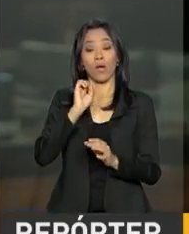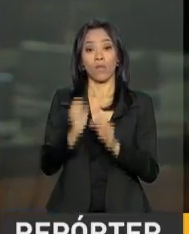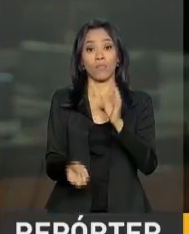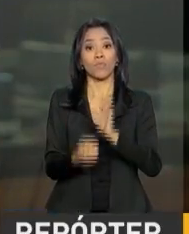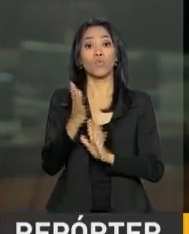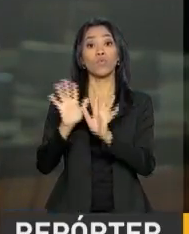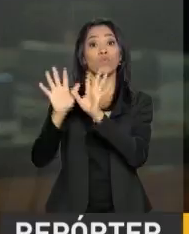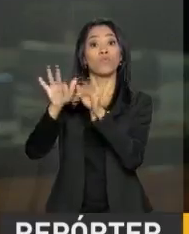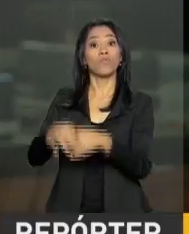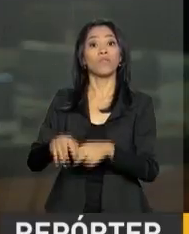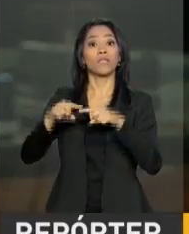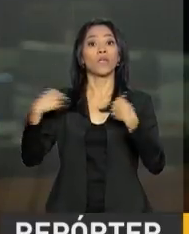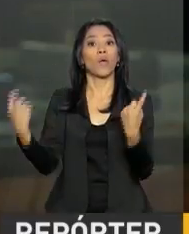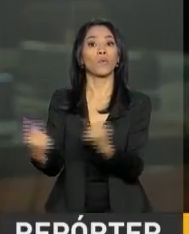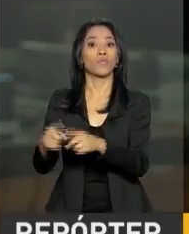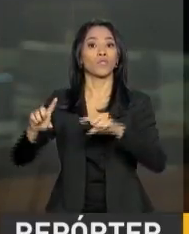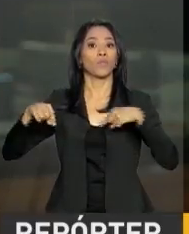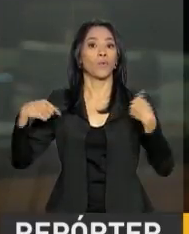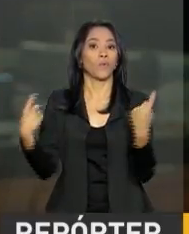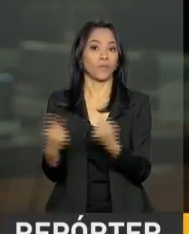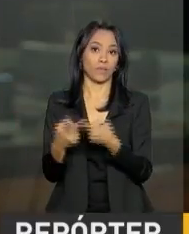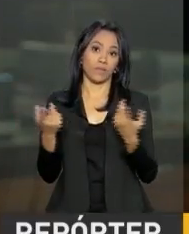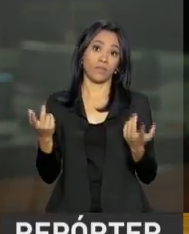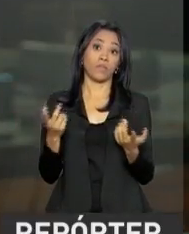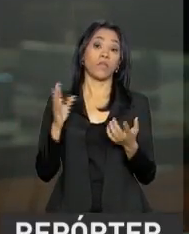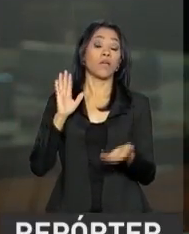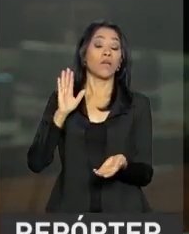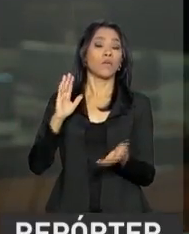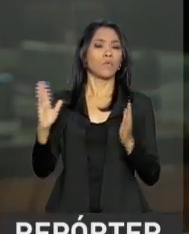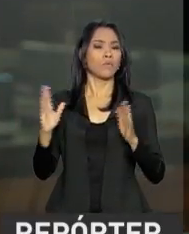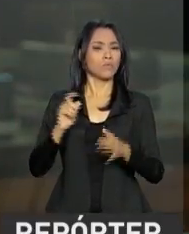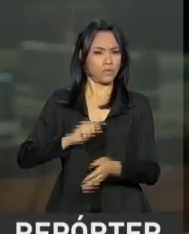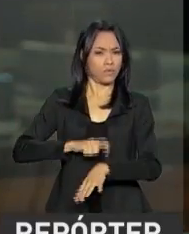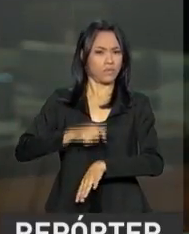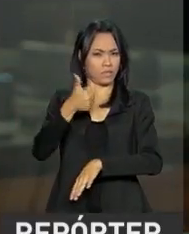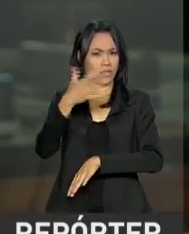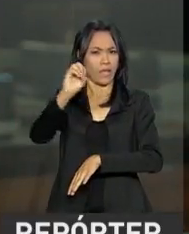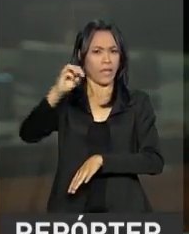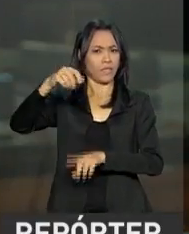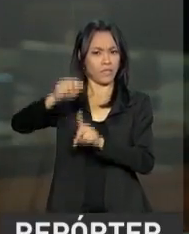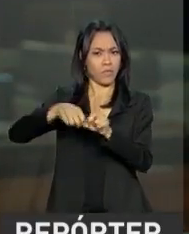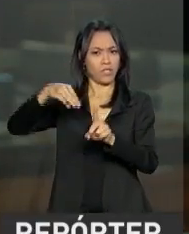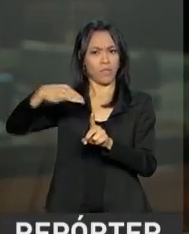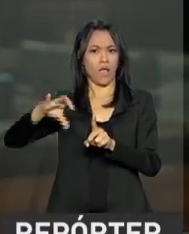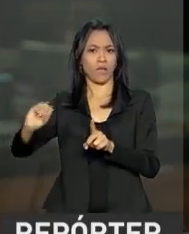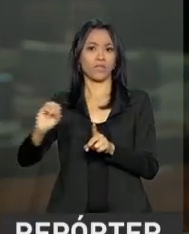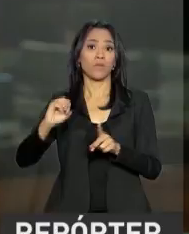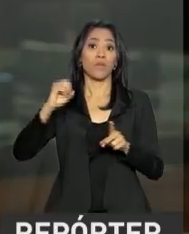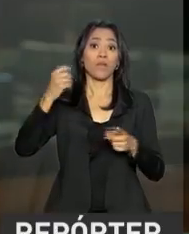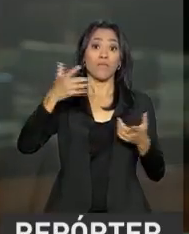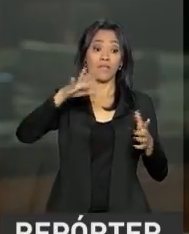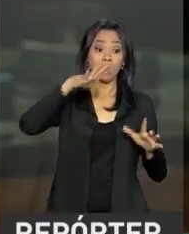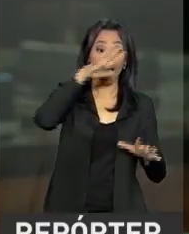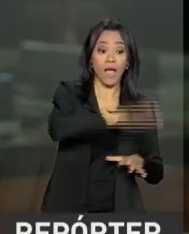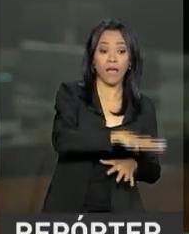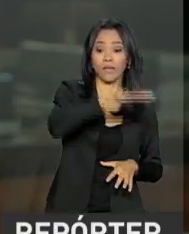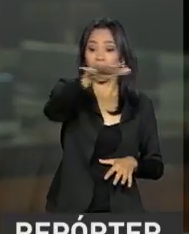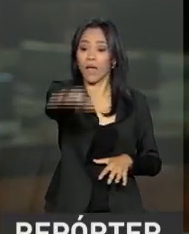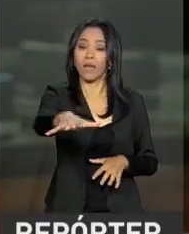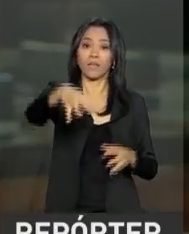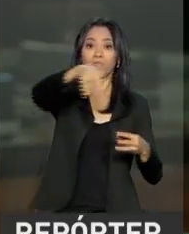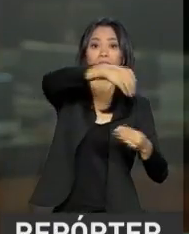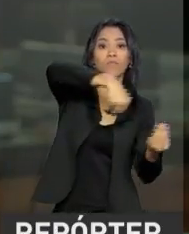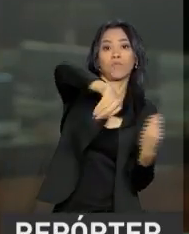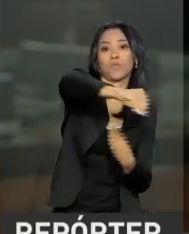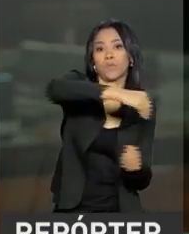públicas sobre o tema com término previsto para 10 de março o ministro explicou que as áreas serão mistas em algumas regiões serão